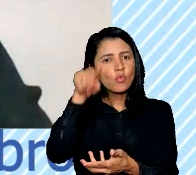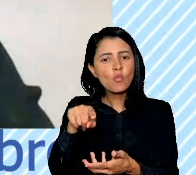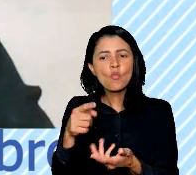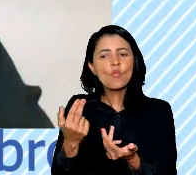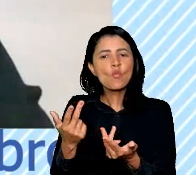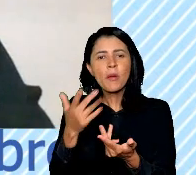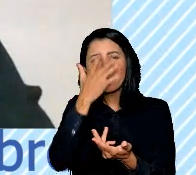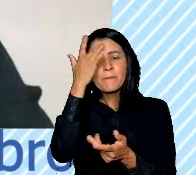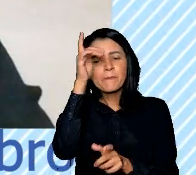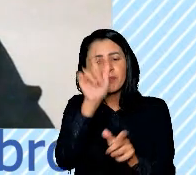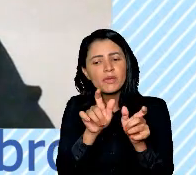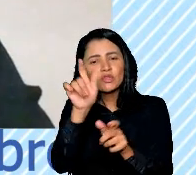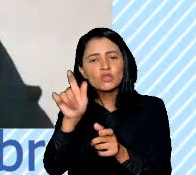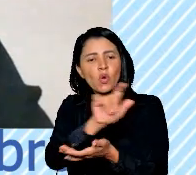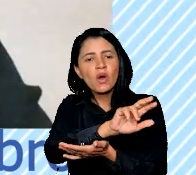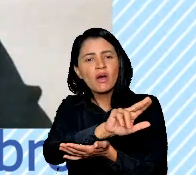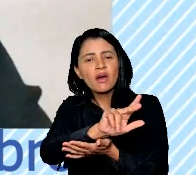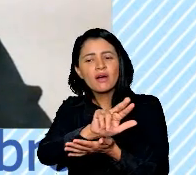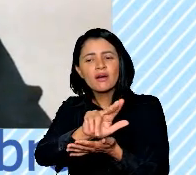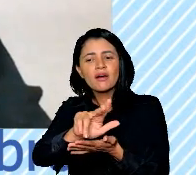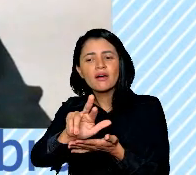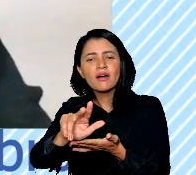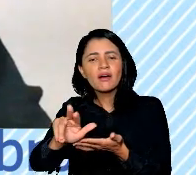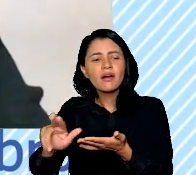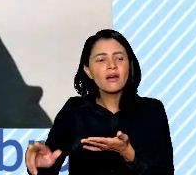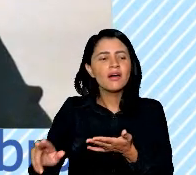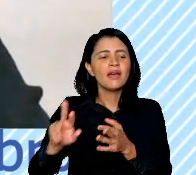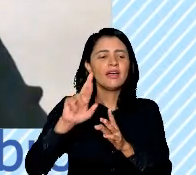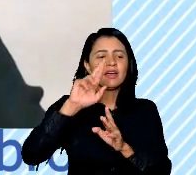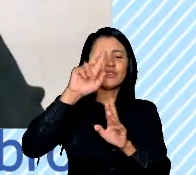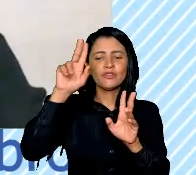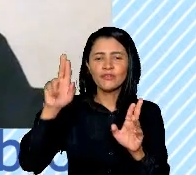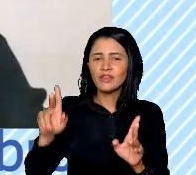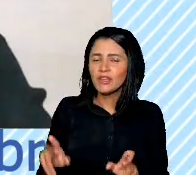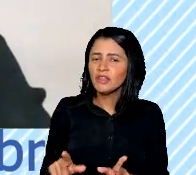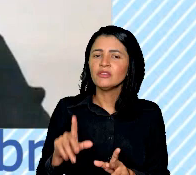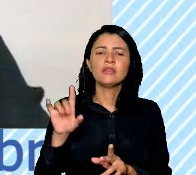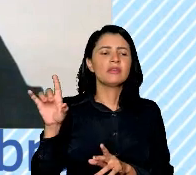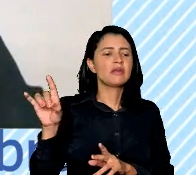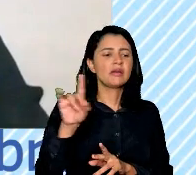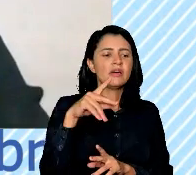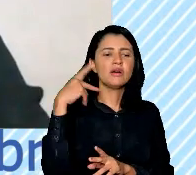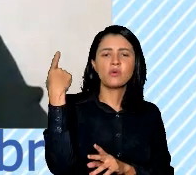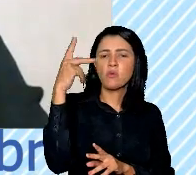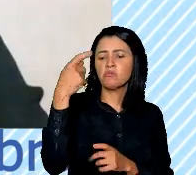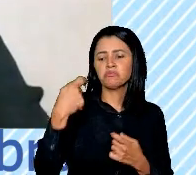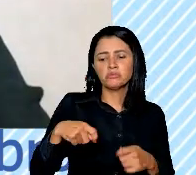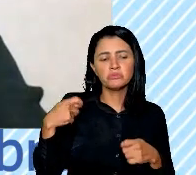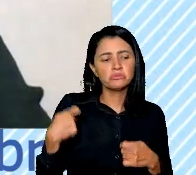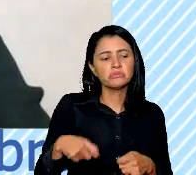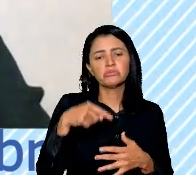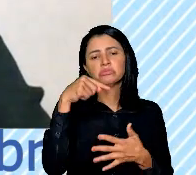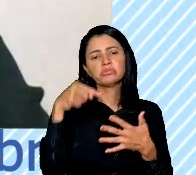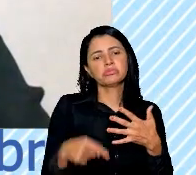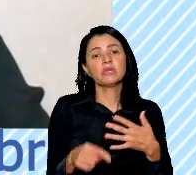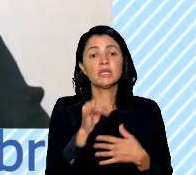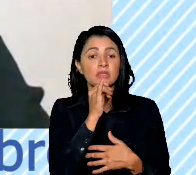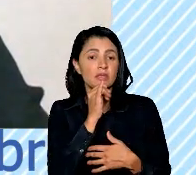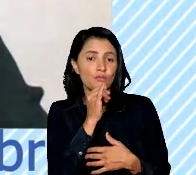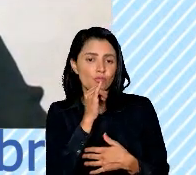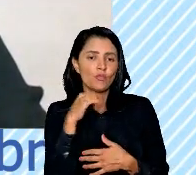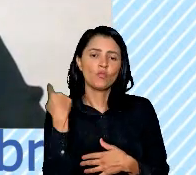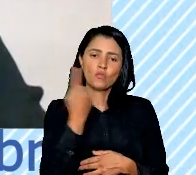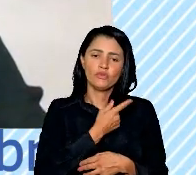de pessoas diversas, com backgrounds distintos, cada um com as suas necessidades. Então, por exemplo, quando a gente